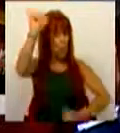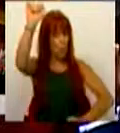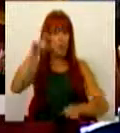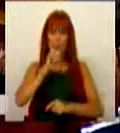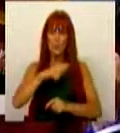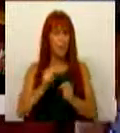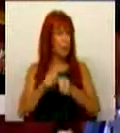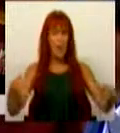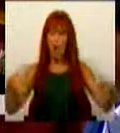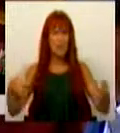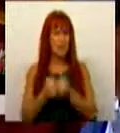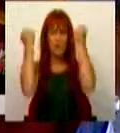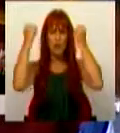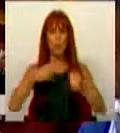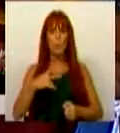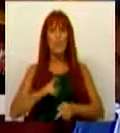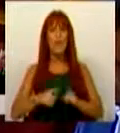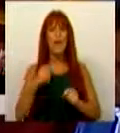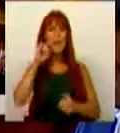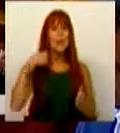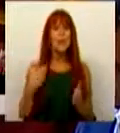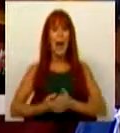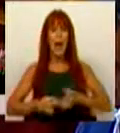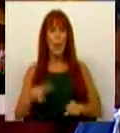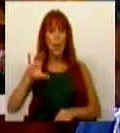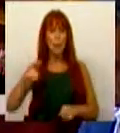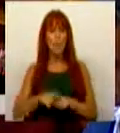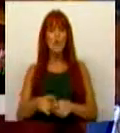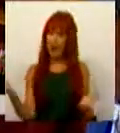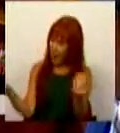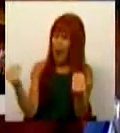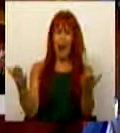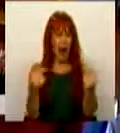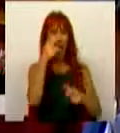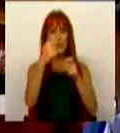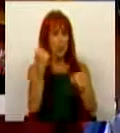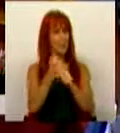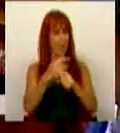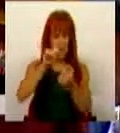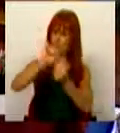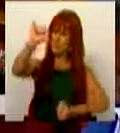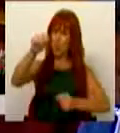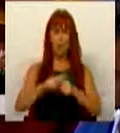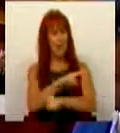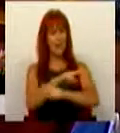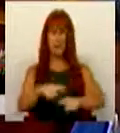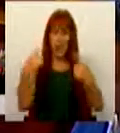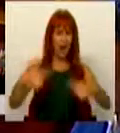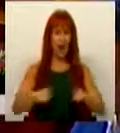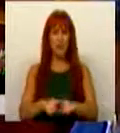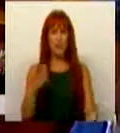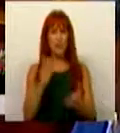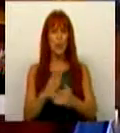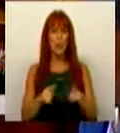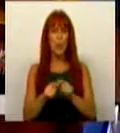um dos maiores desafios do país é garantir que o país atrai mão de obra qualificada para impedir que haja limitações